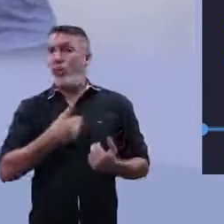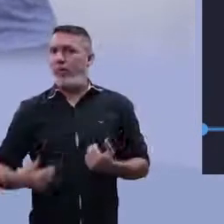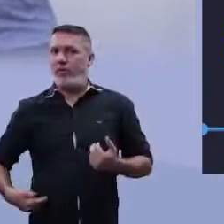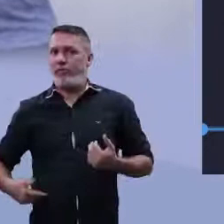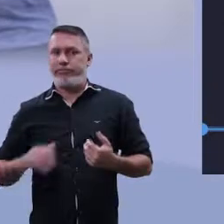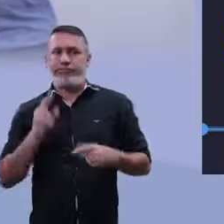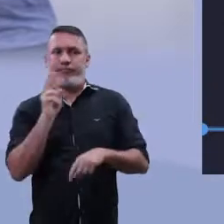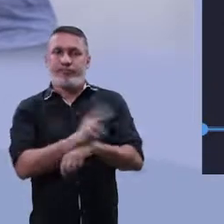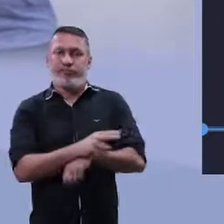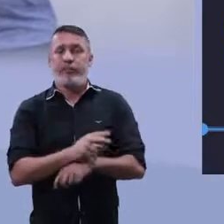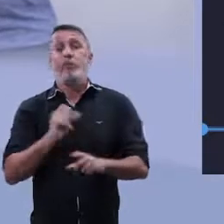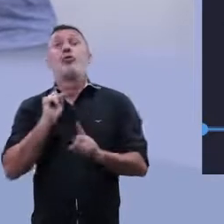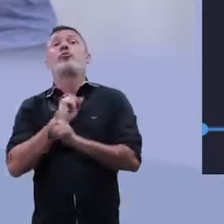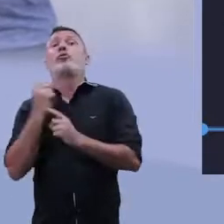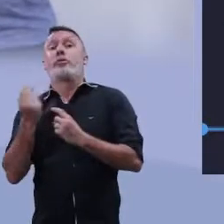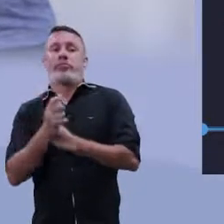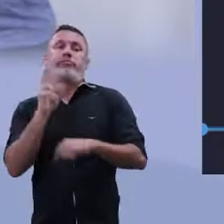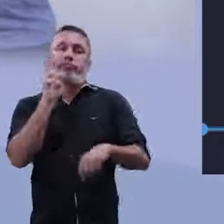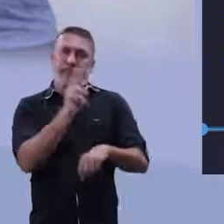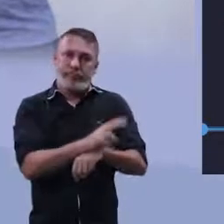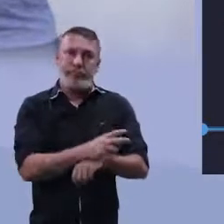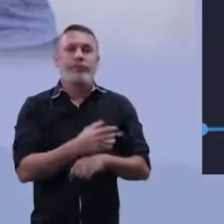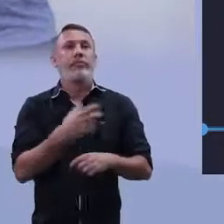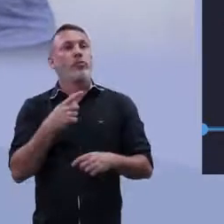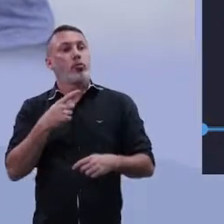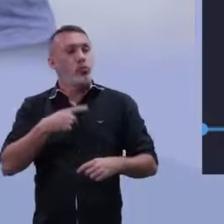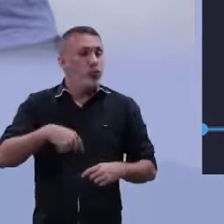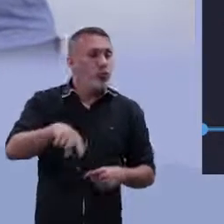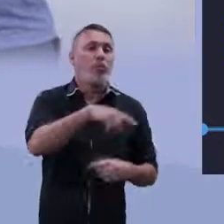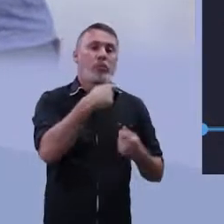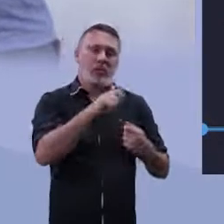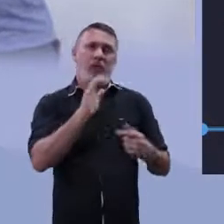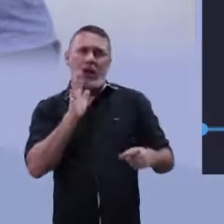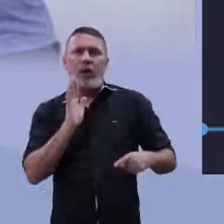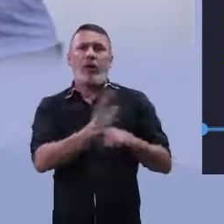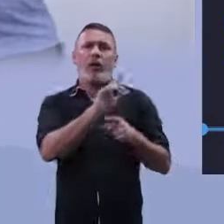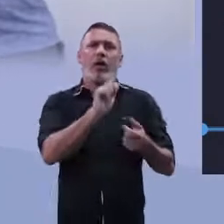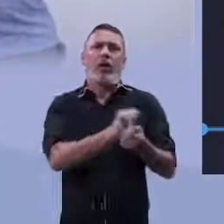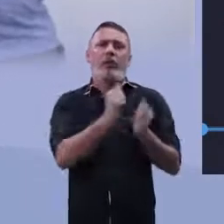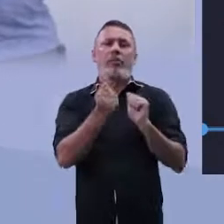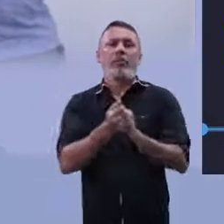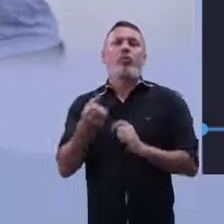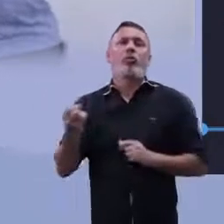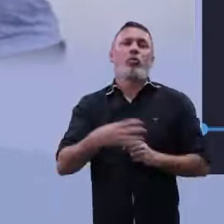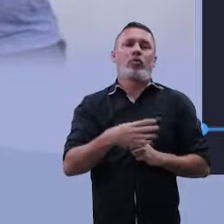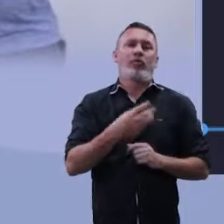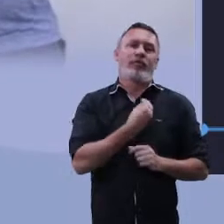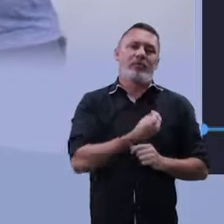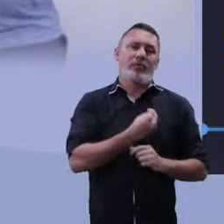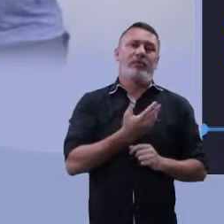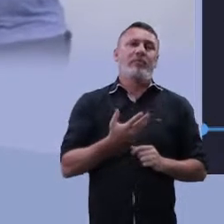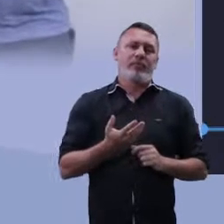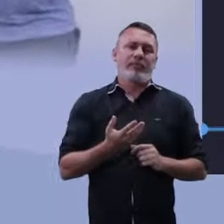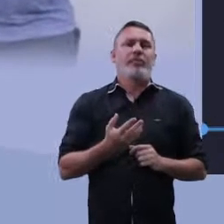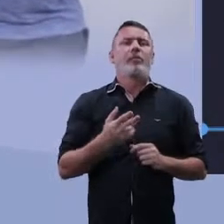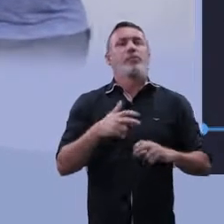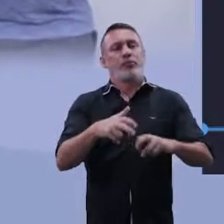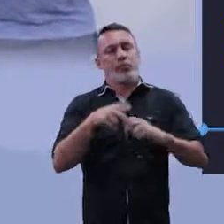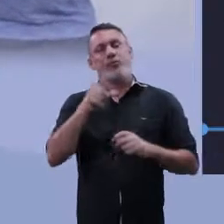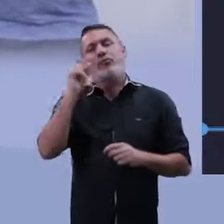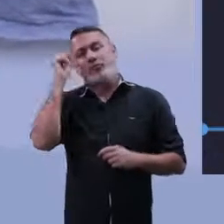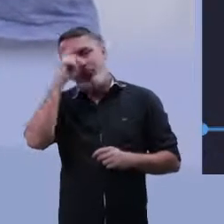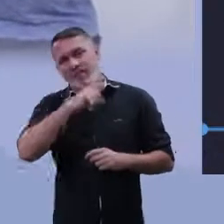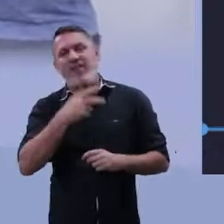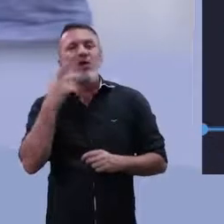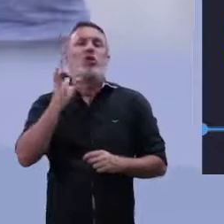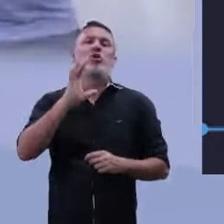sociedade brasileira para a plena adaptação de todos né, a essa nova realidade. Ou seja, é muito